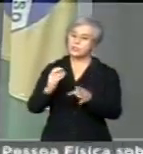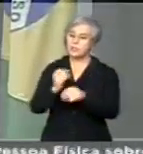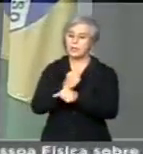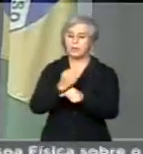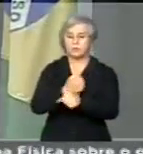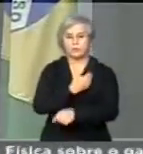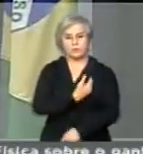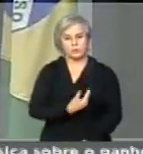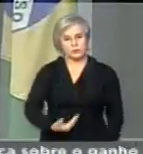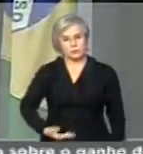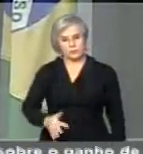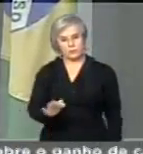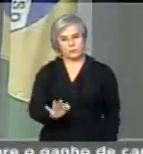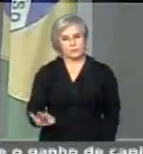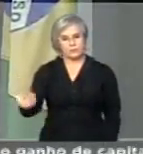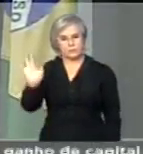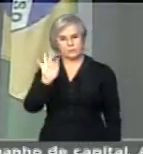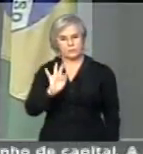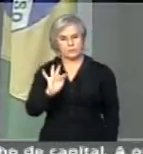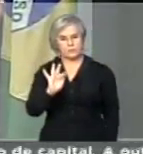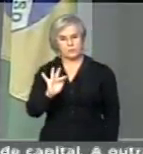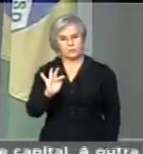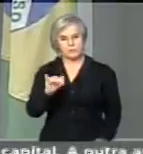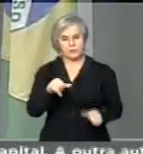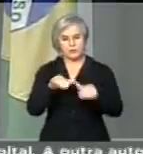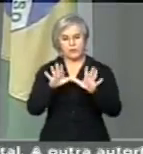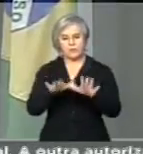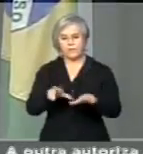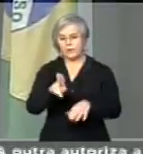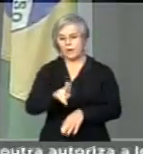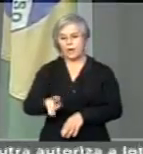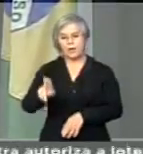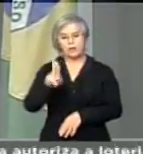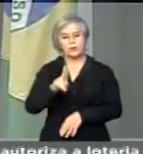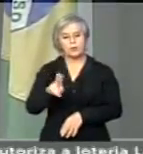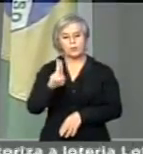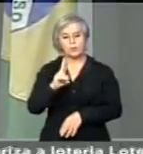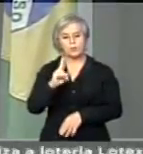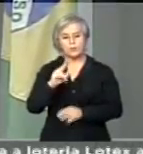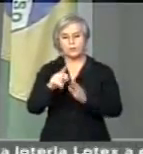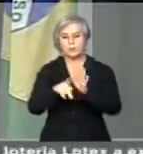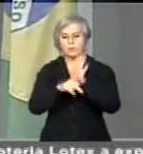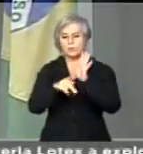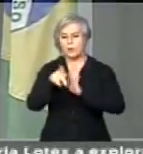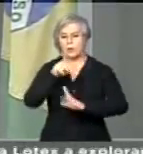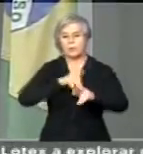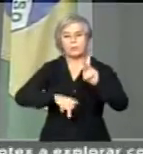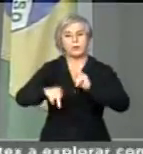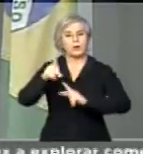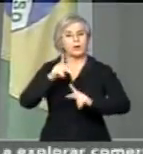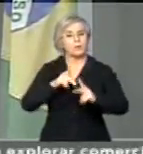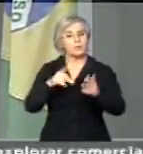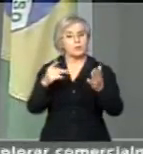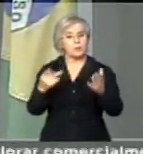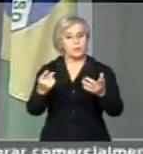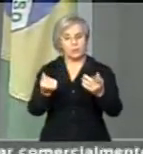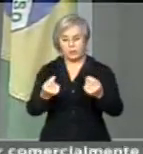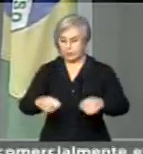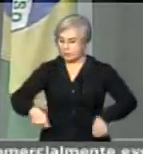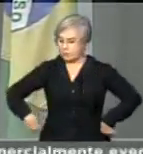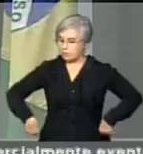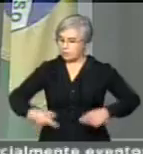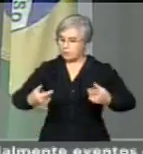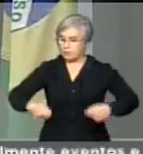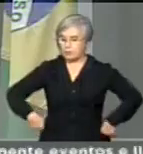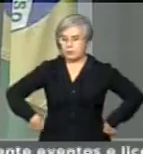do governo federal passaram a ser utilizados pela própria população, que gasta os seus